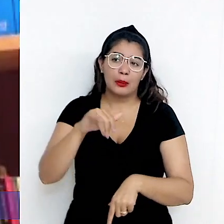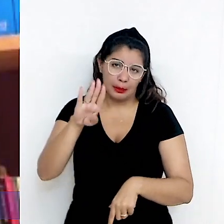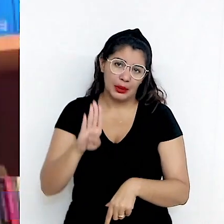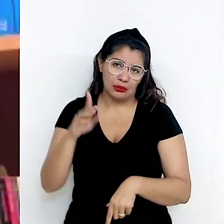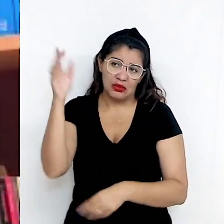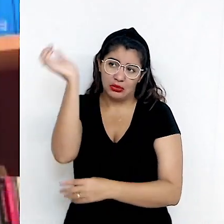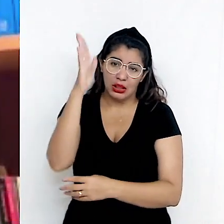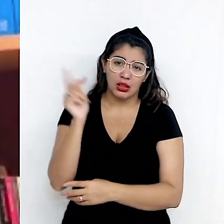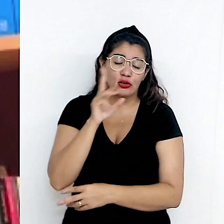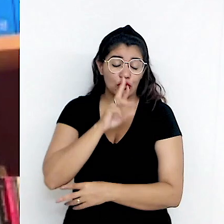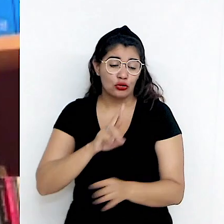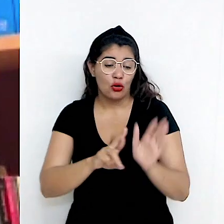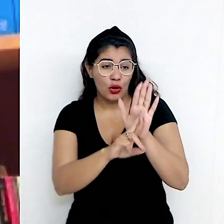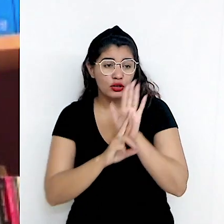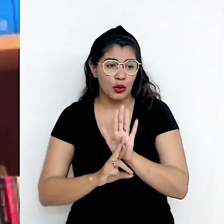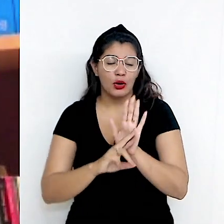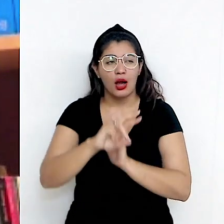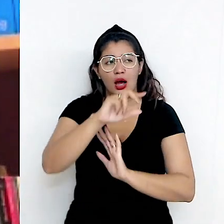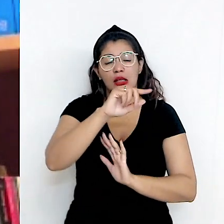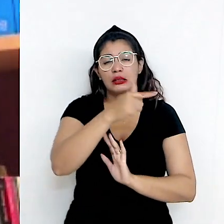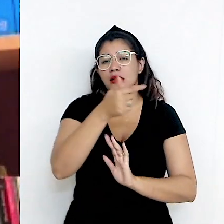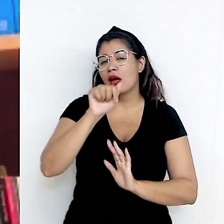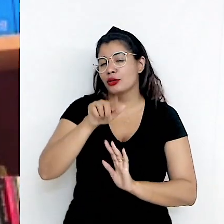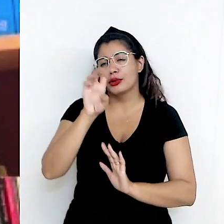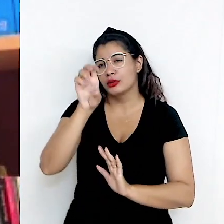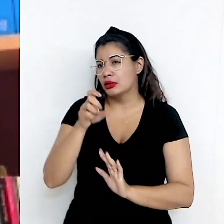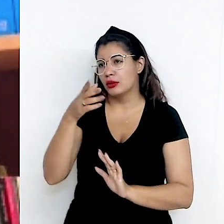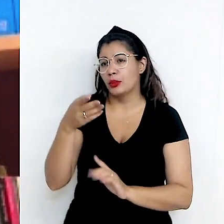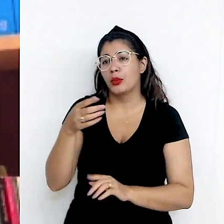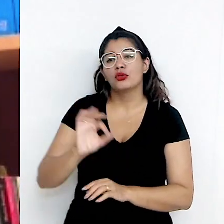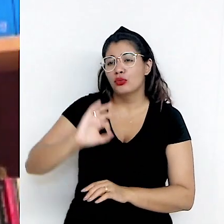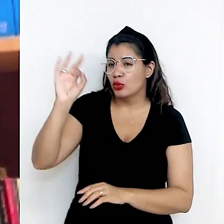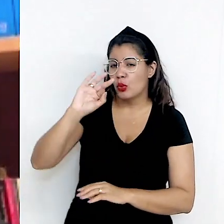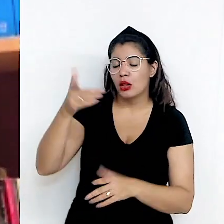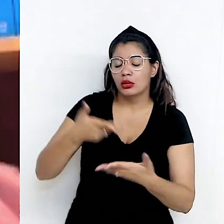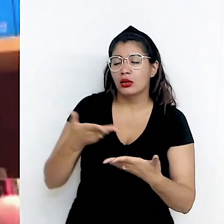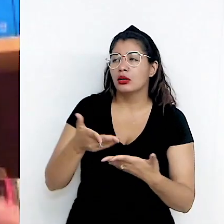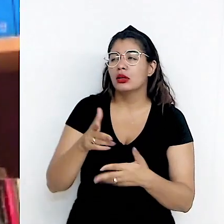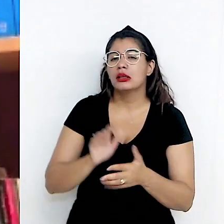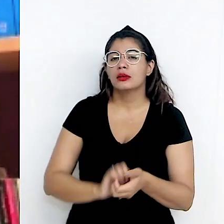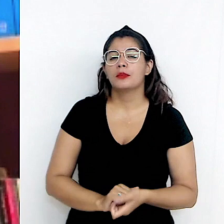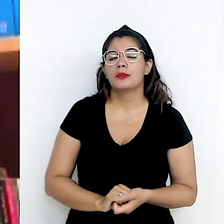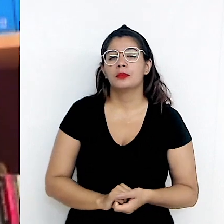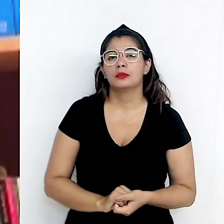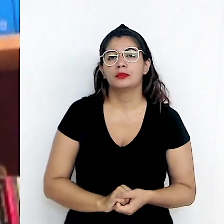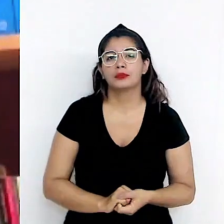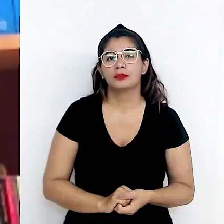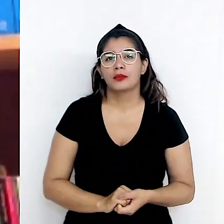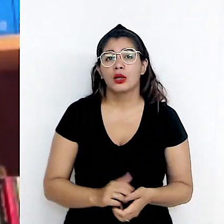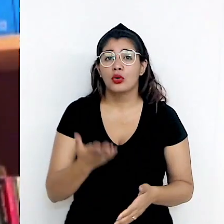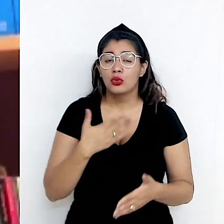e que corresponda 7.5 por cento do total do fluxo do Comércio Mundial só tão o